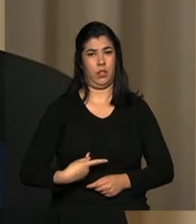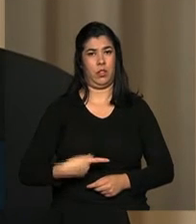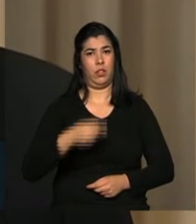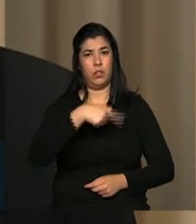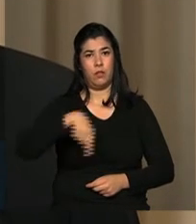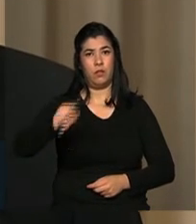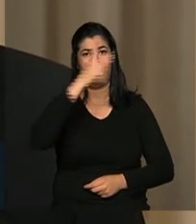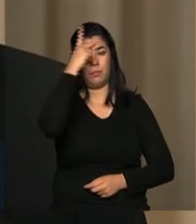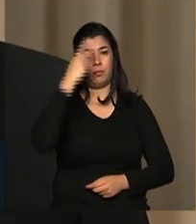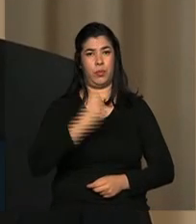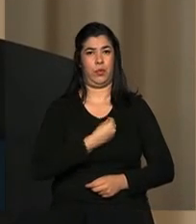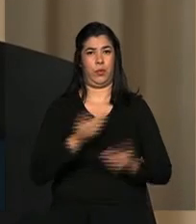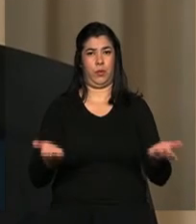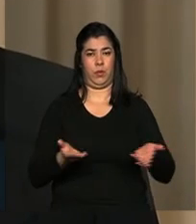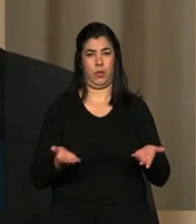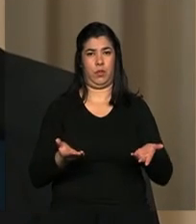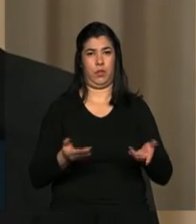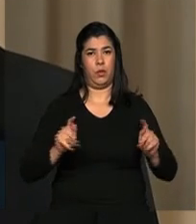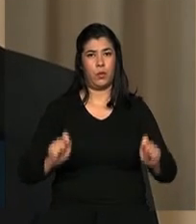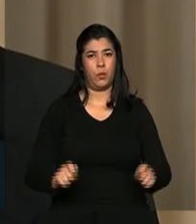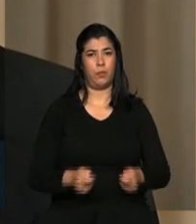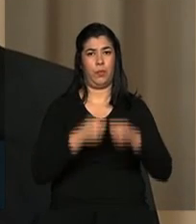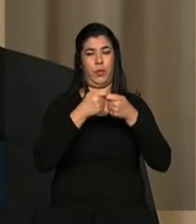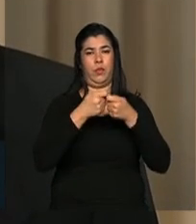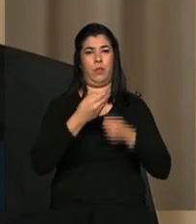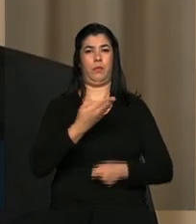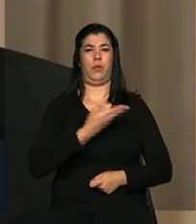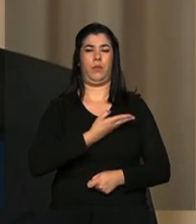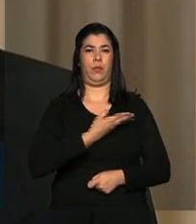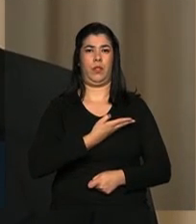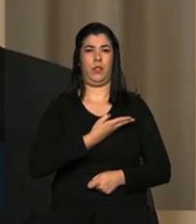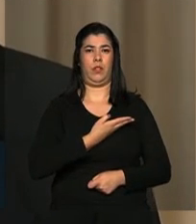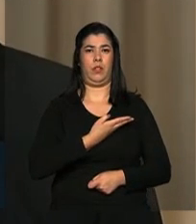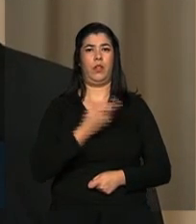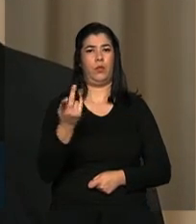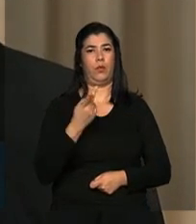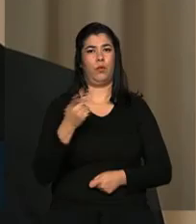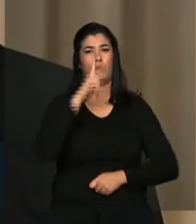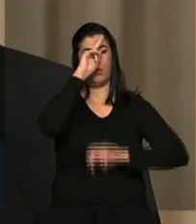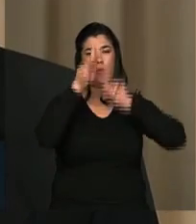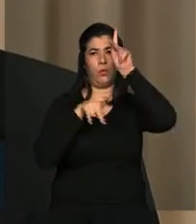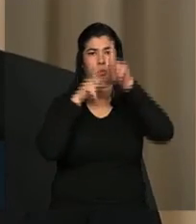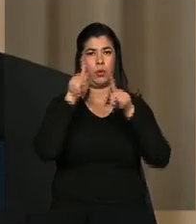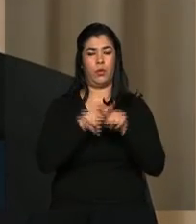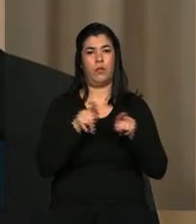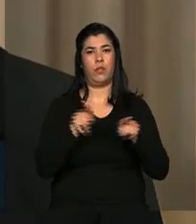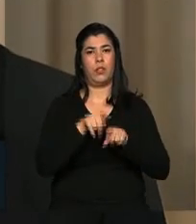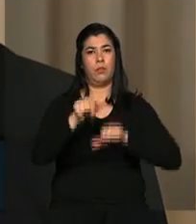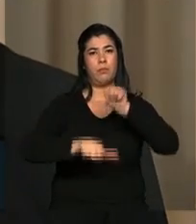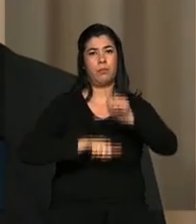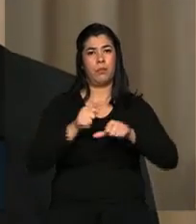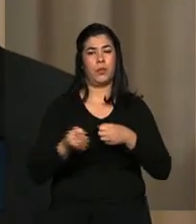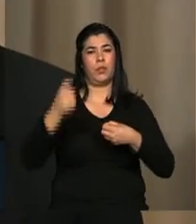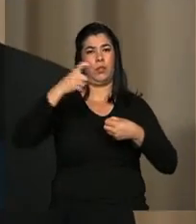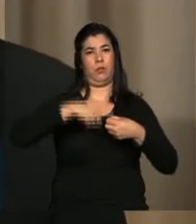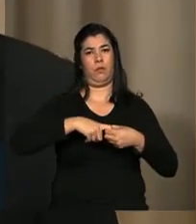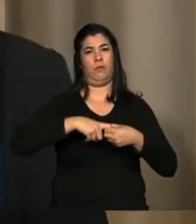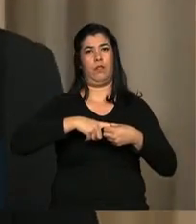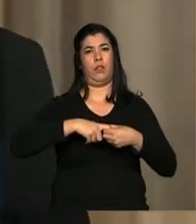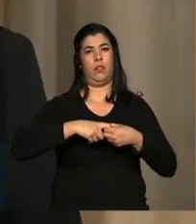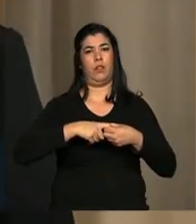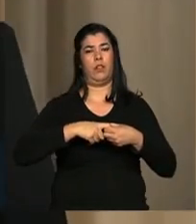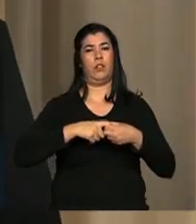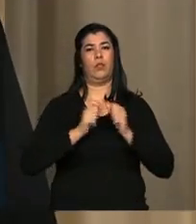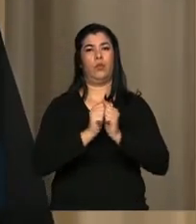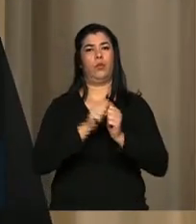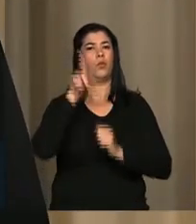todos os presentes a brindar pela amizade entre nossos povos e pela renovada parceria